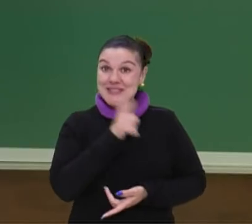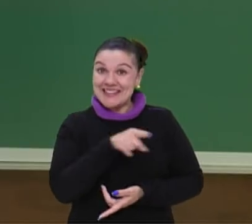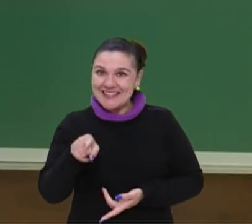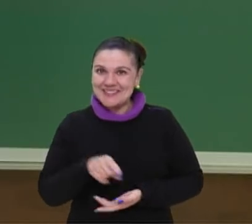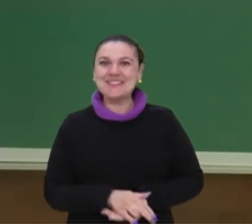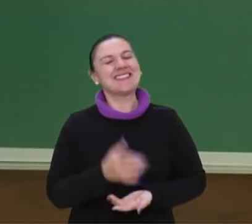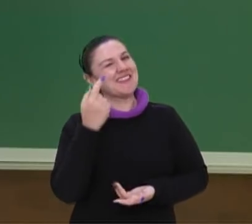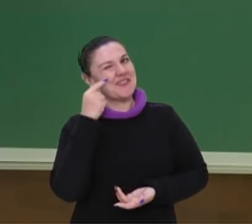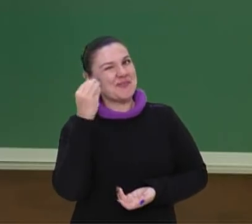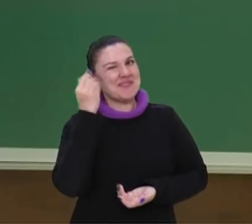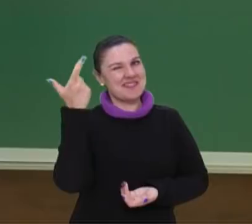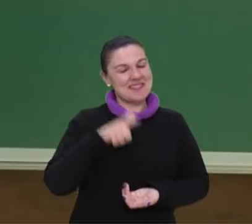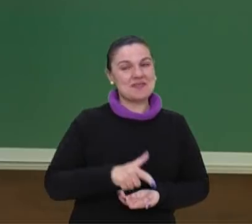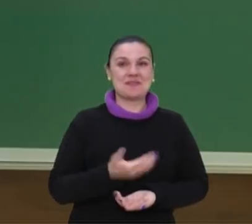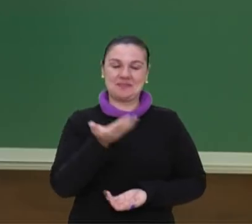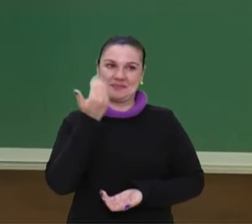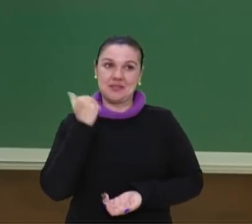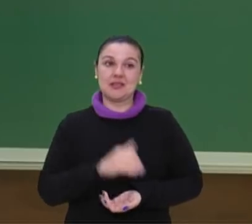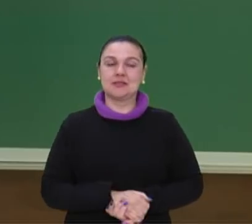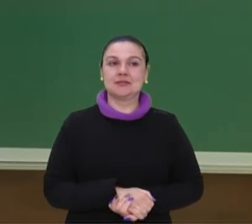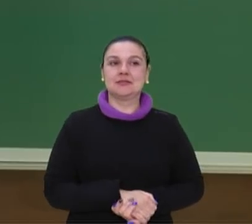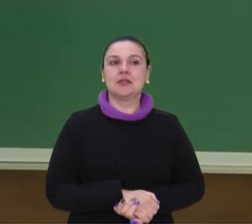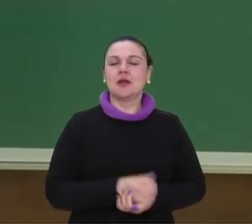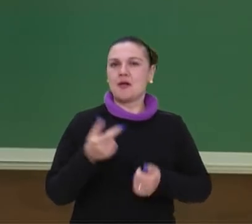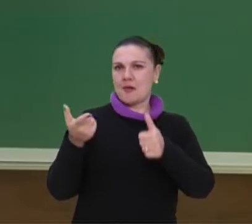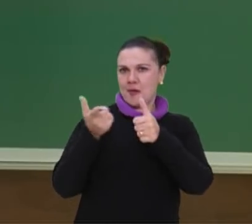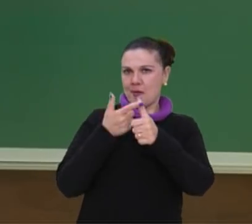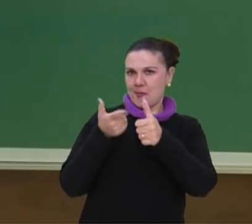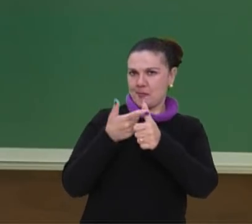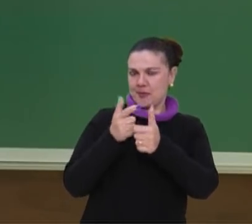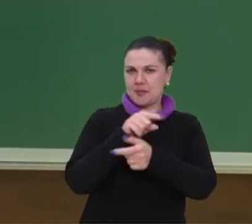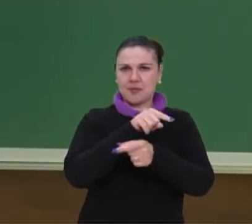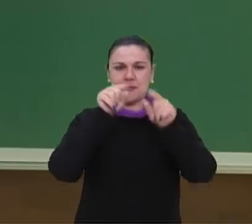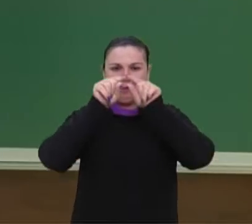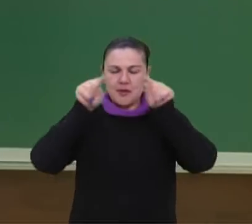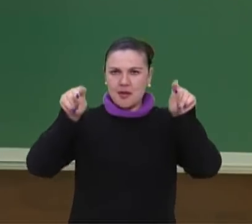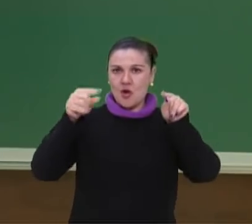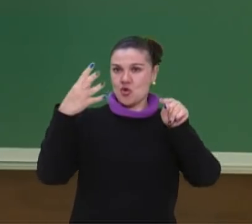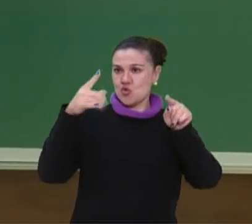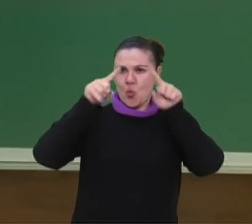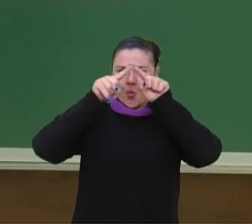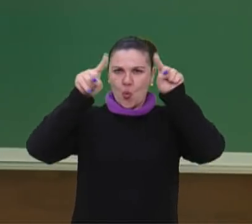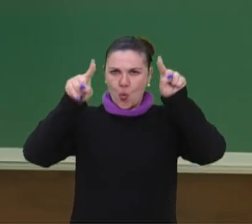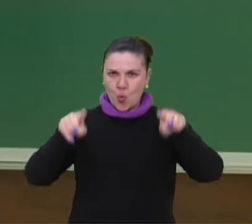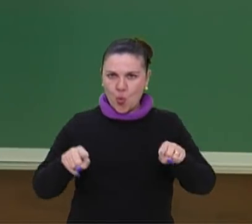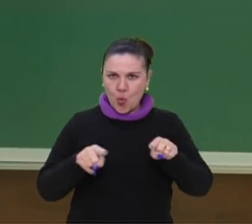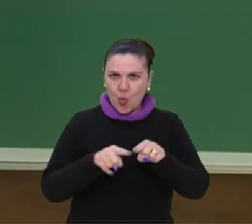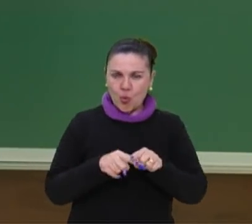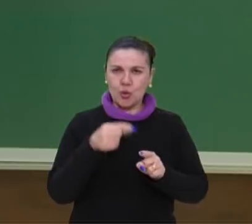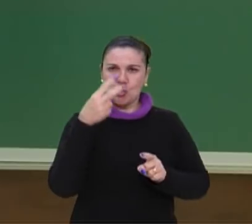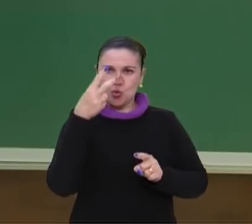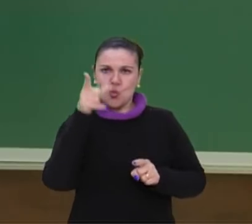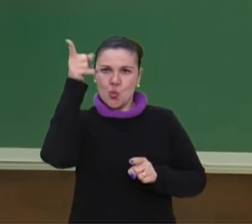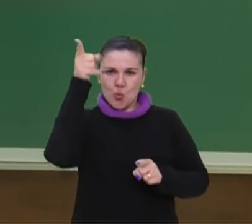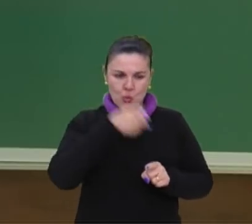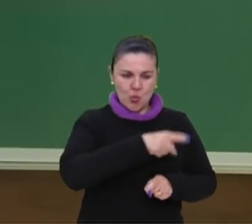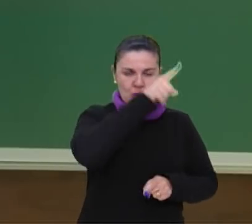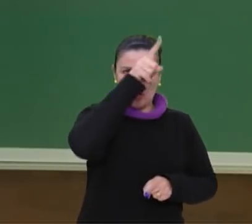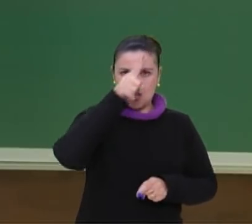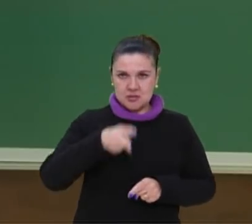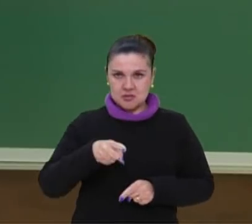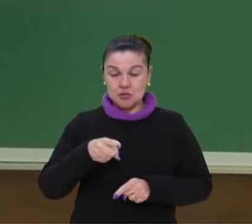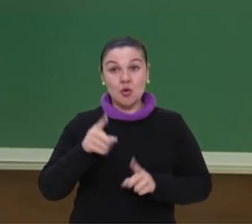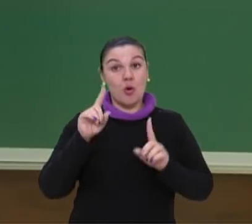Conseguiram? Vamos ver juntos então? Vamos lá. Então, na primeira sentença, está dizendo que os quadrados possuem duas diagonais de mesma medida.